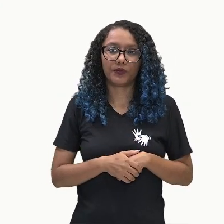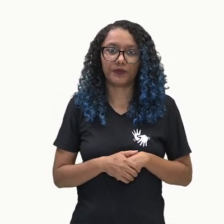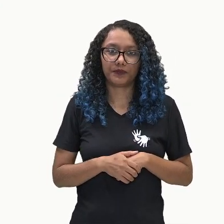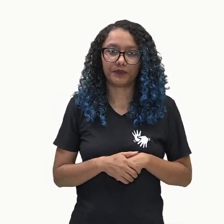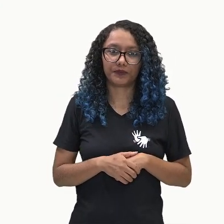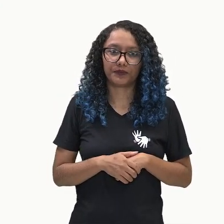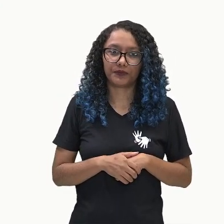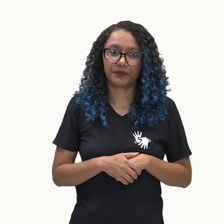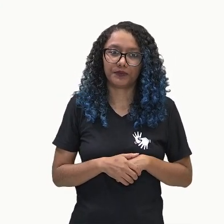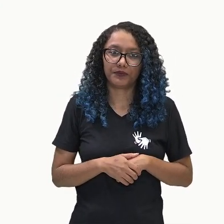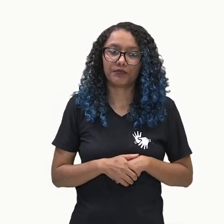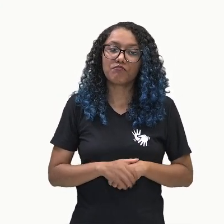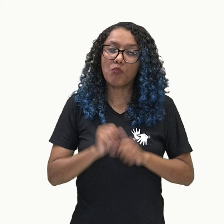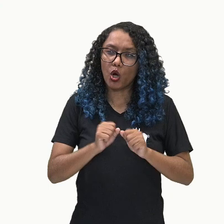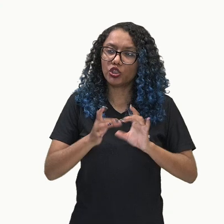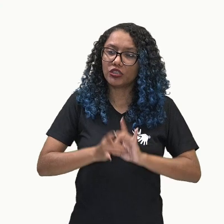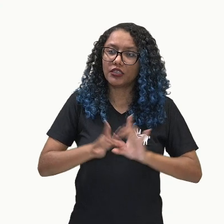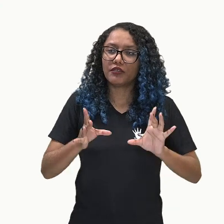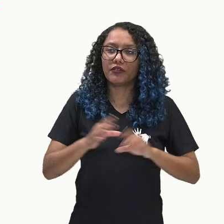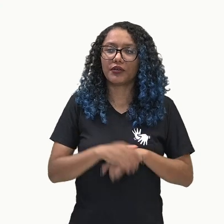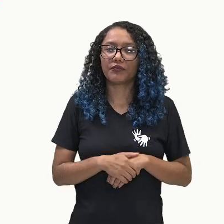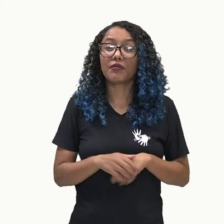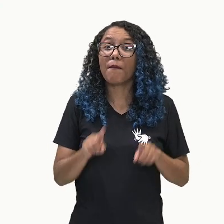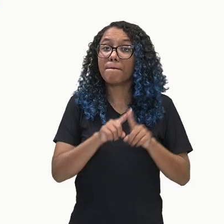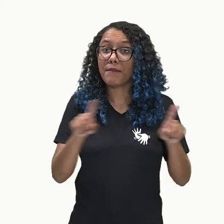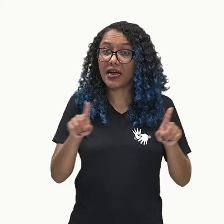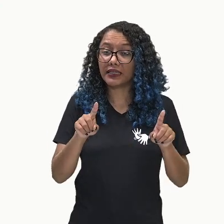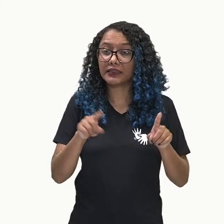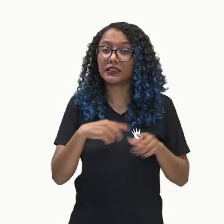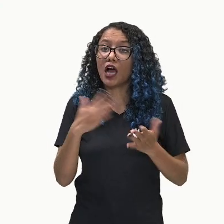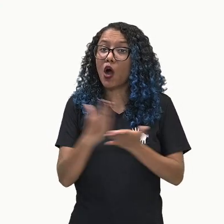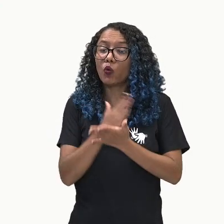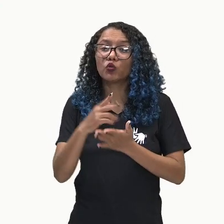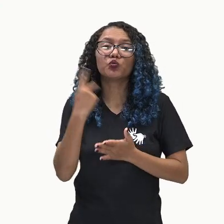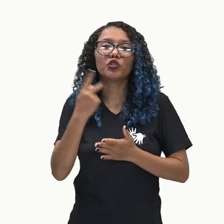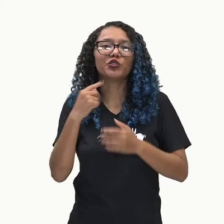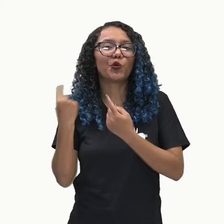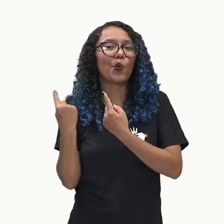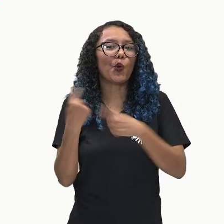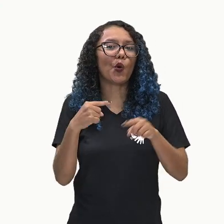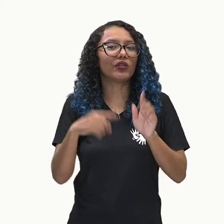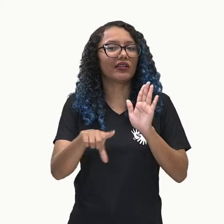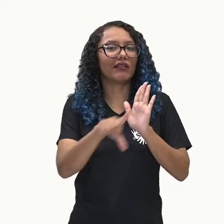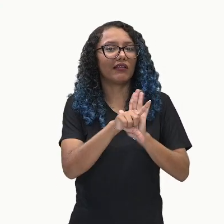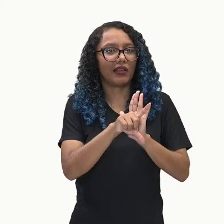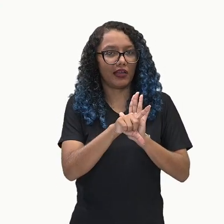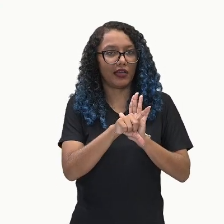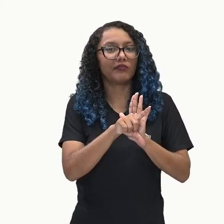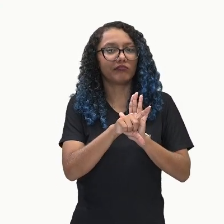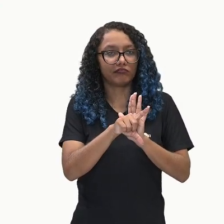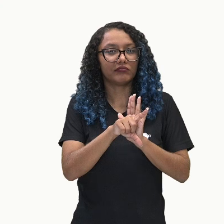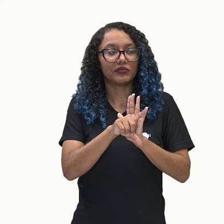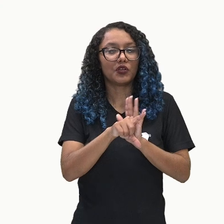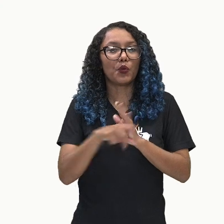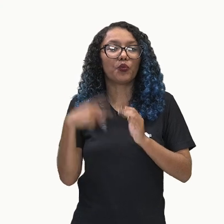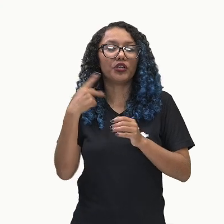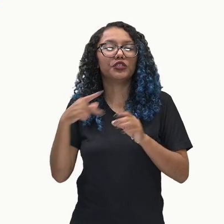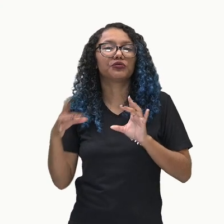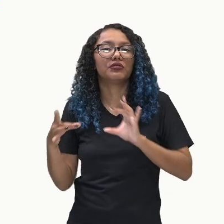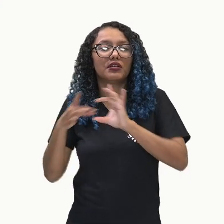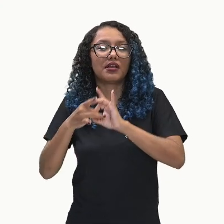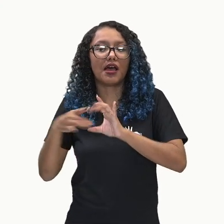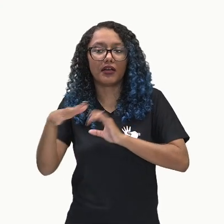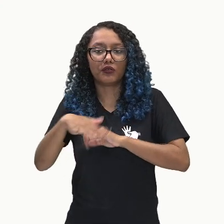1871. E se opuseram, então, a esta lei os parlamentares ligados às províncias cafeeiras, tá?